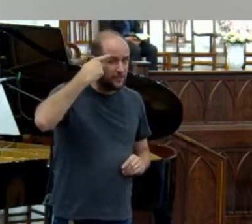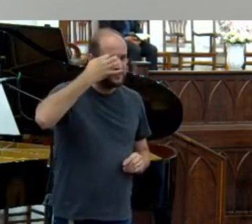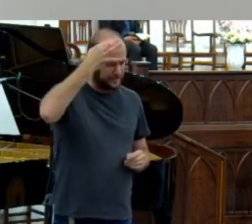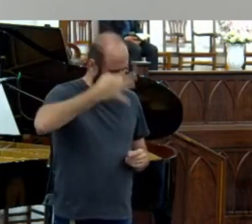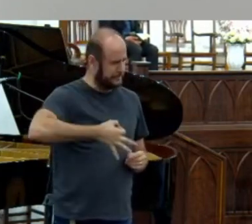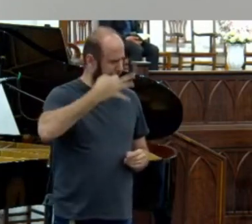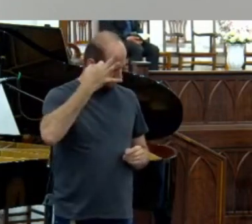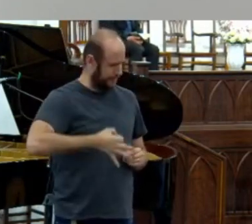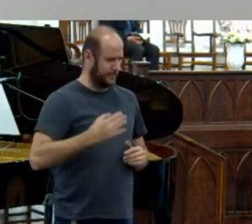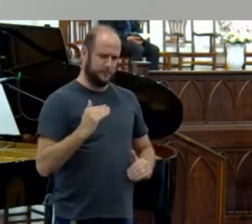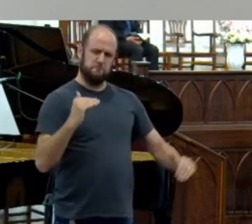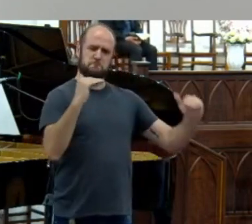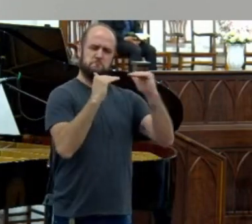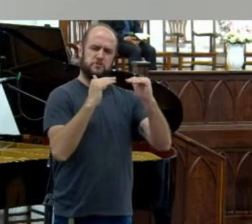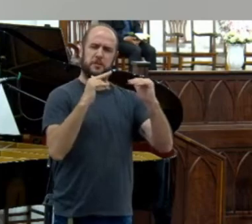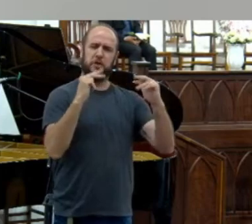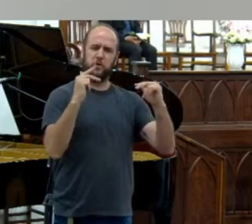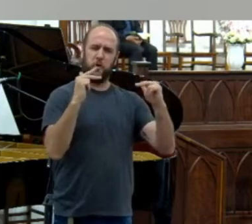certeza.